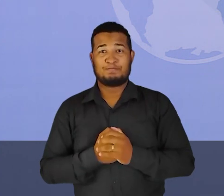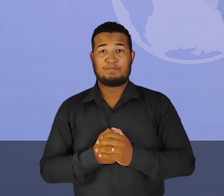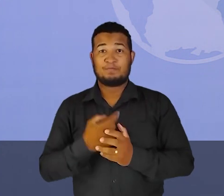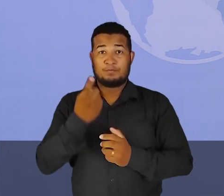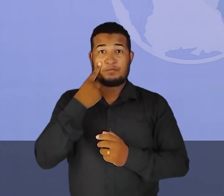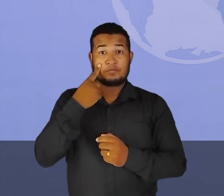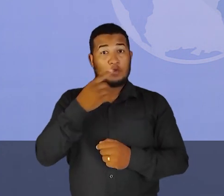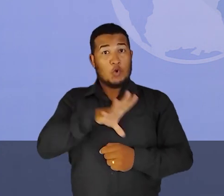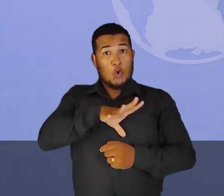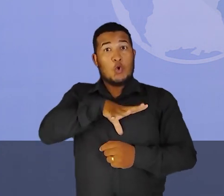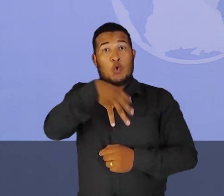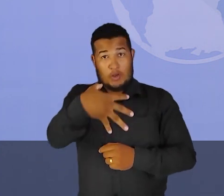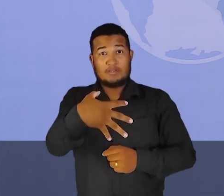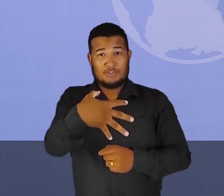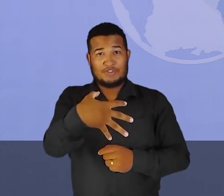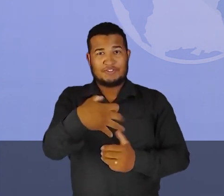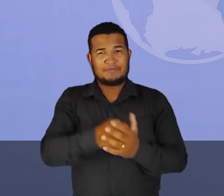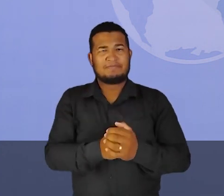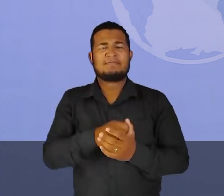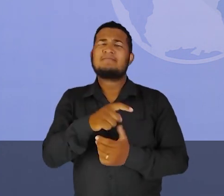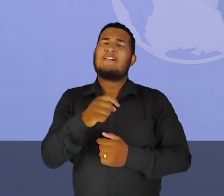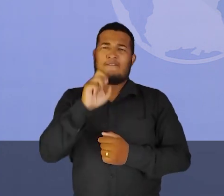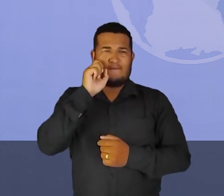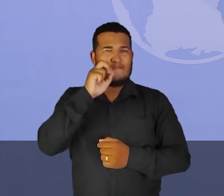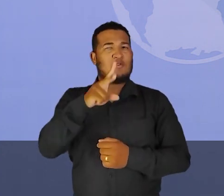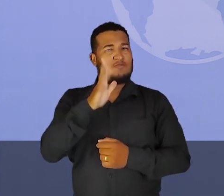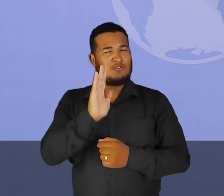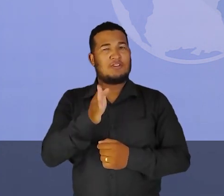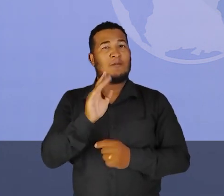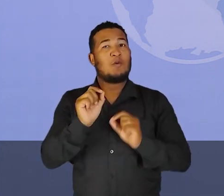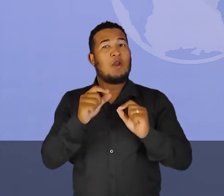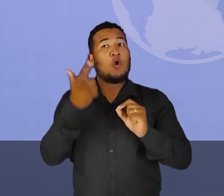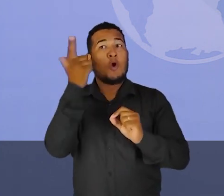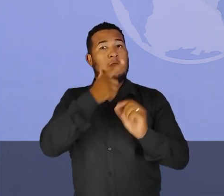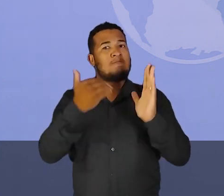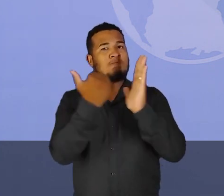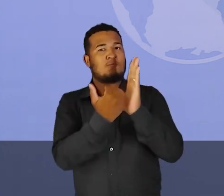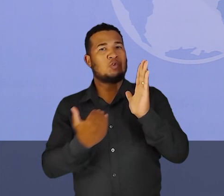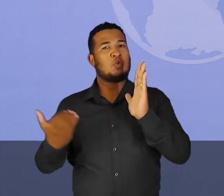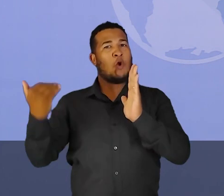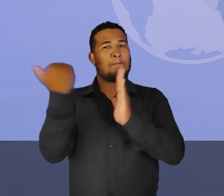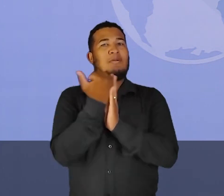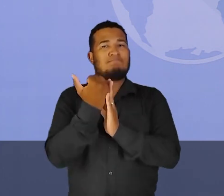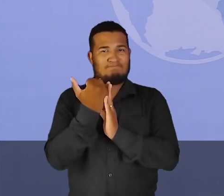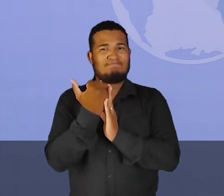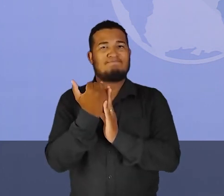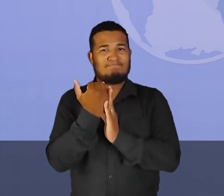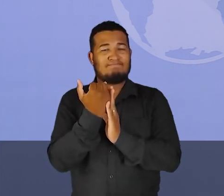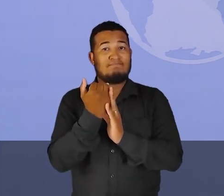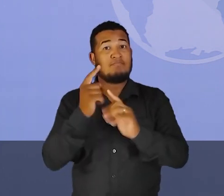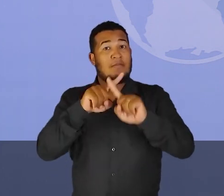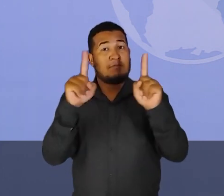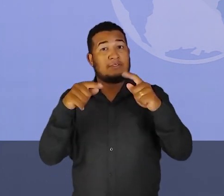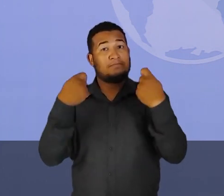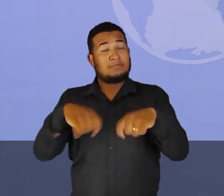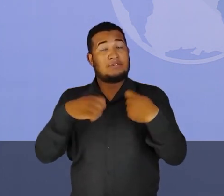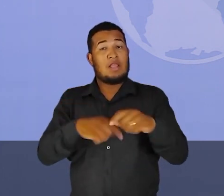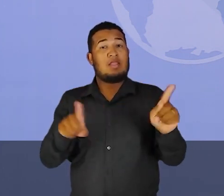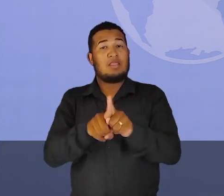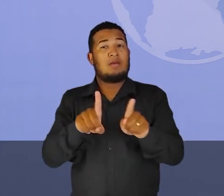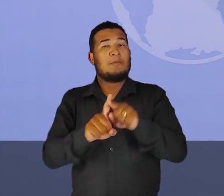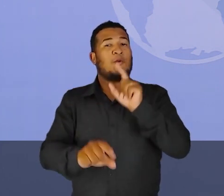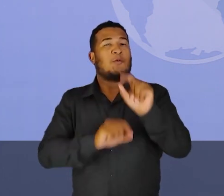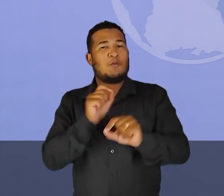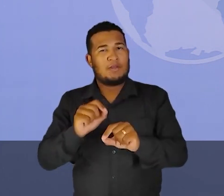comigo, coragem. Nós já falamos sobre isso, de superar, que é a questão da superação. Mas nós precisamos também